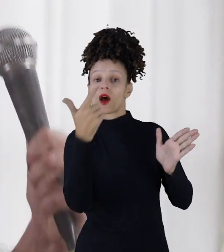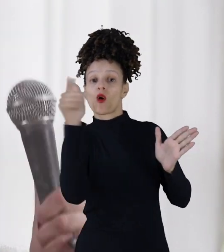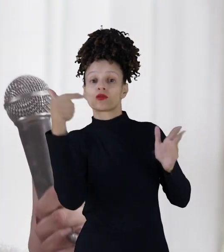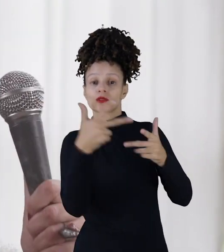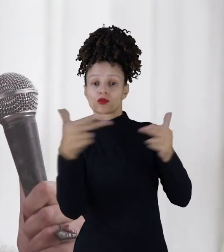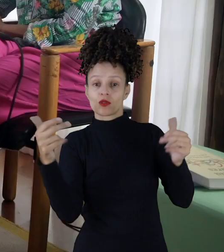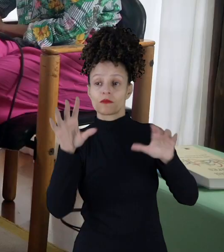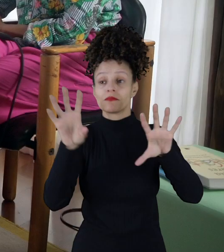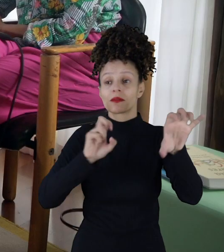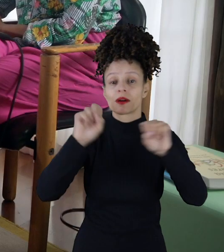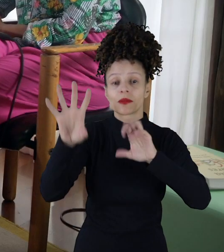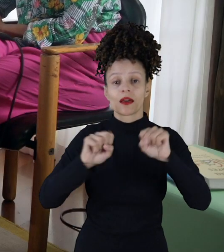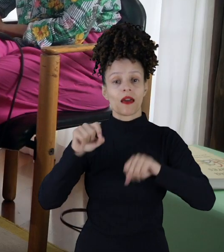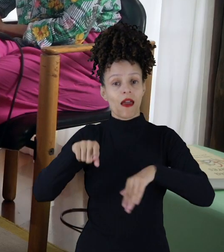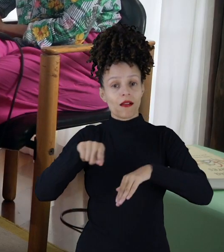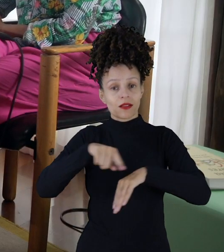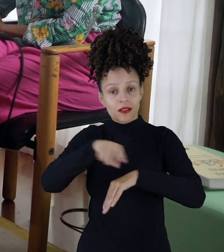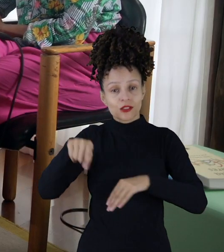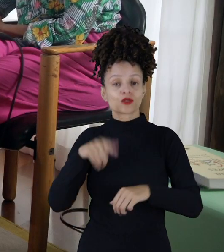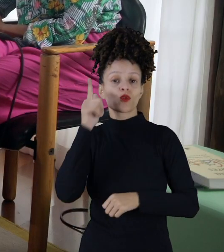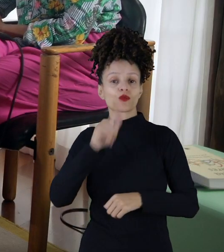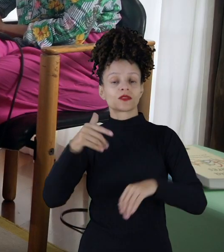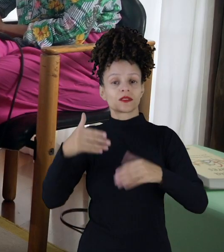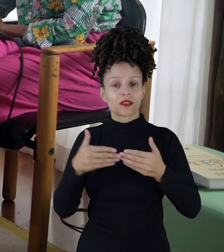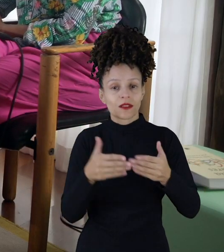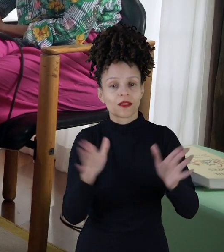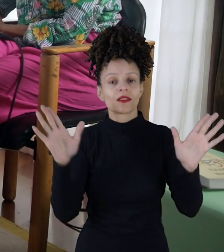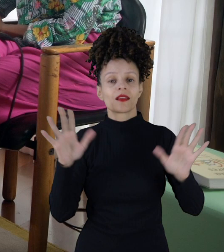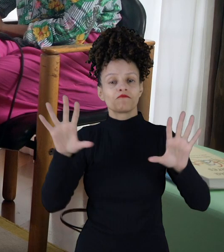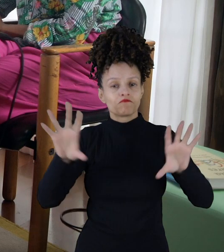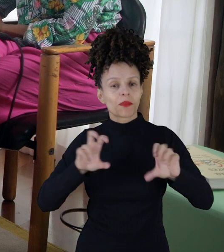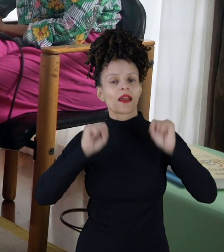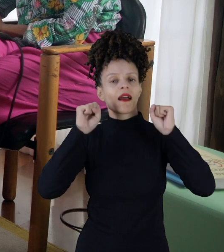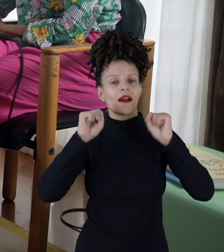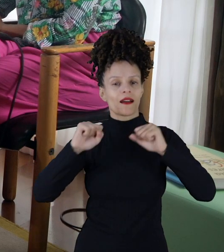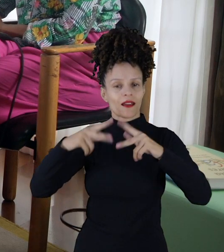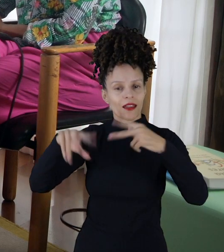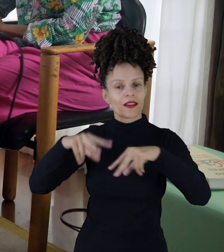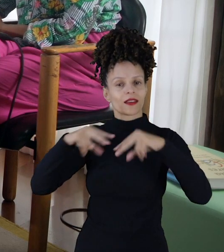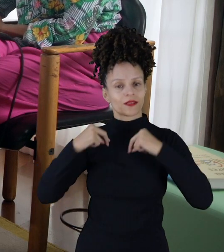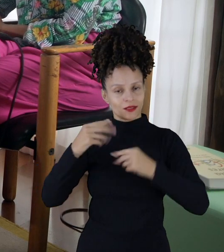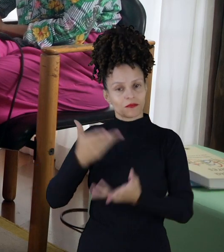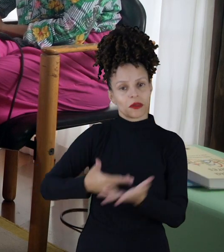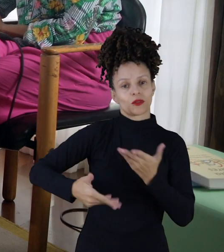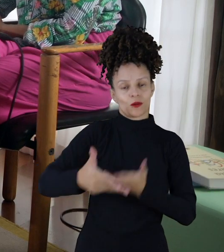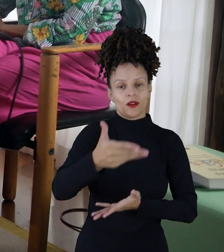outras coisas, né? É para elas conseguir acessar essa herança que a gente tem para